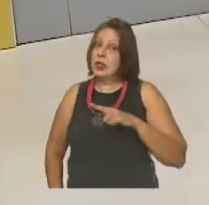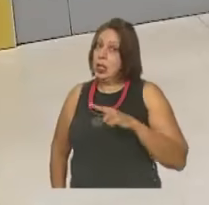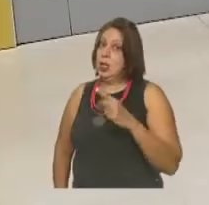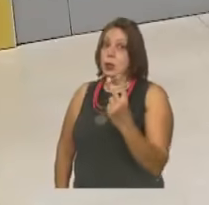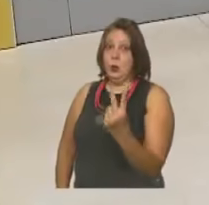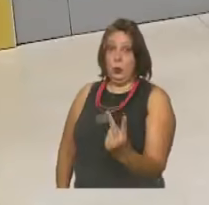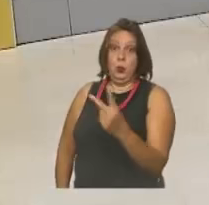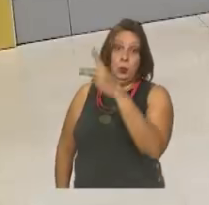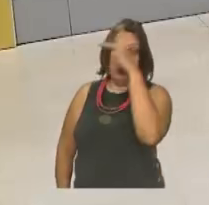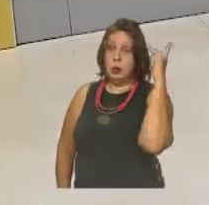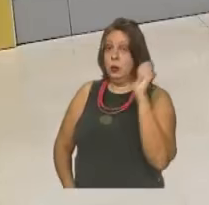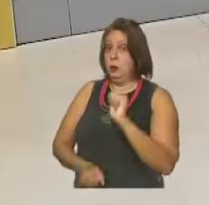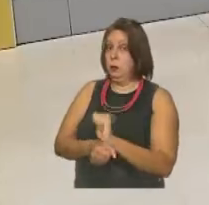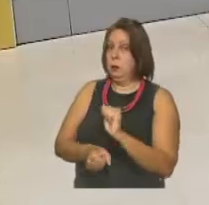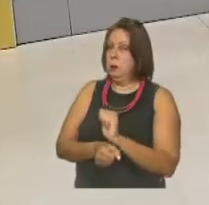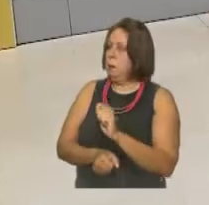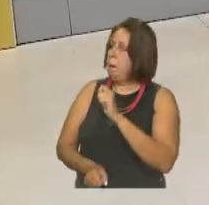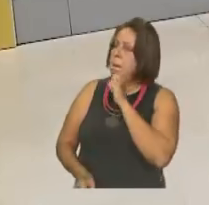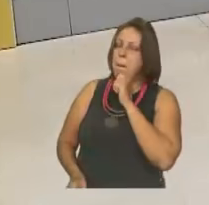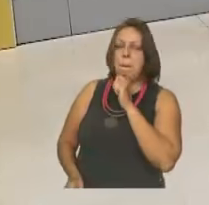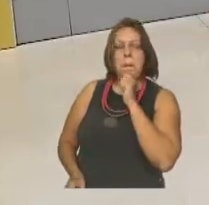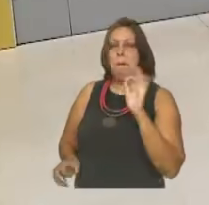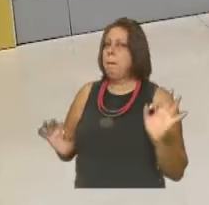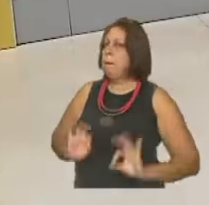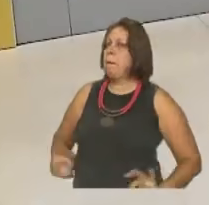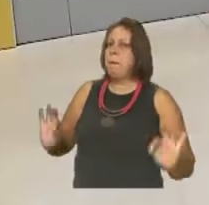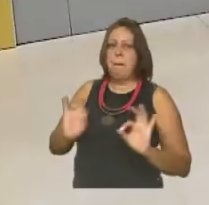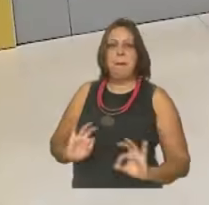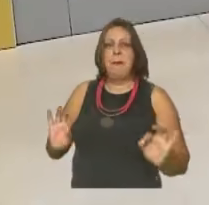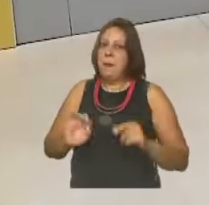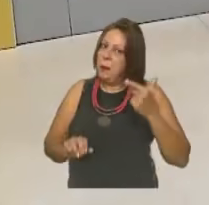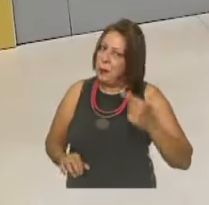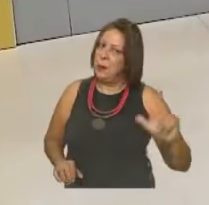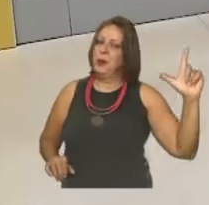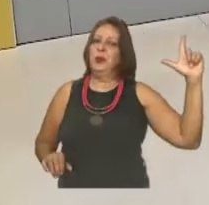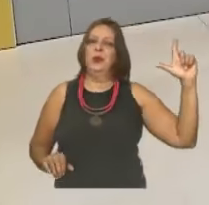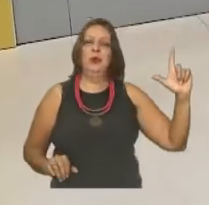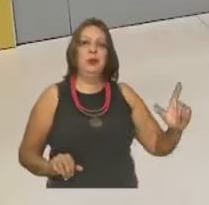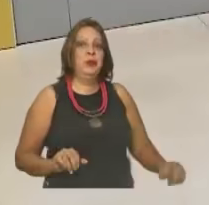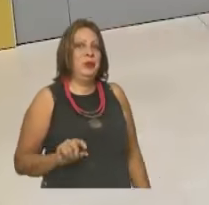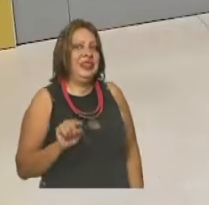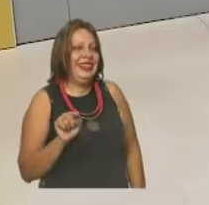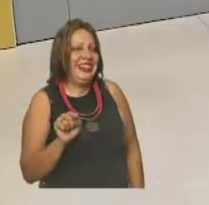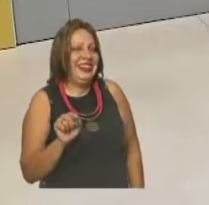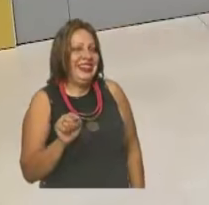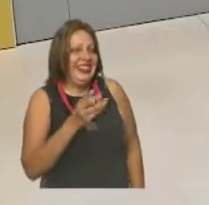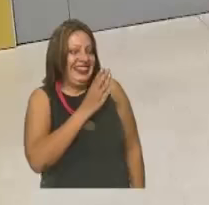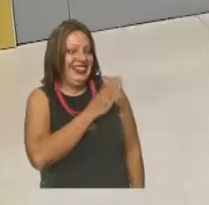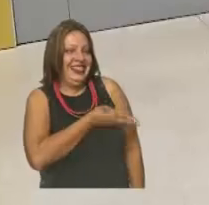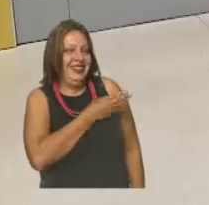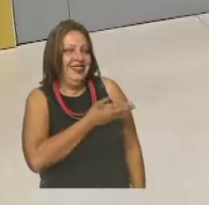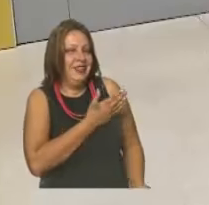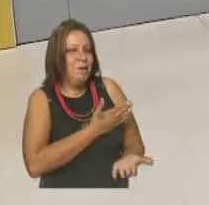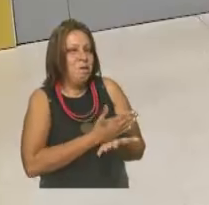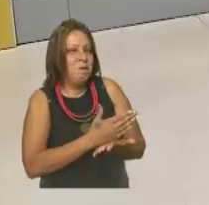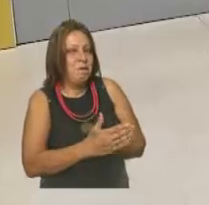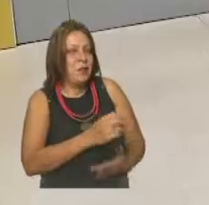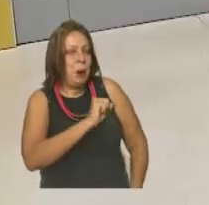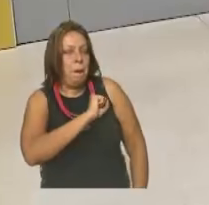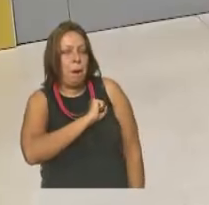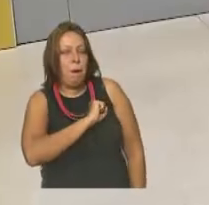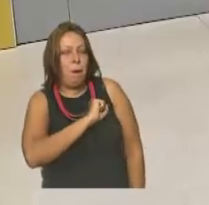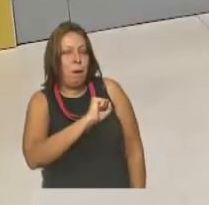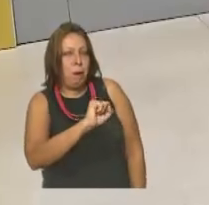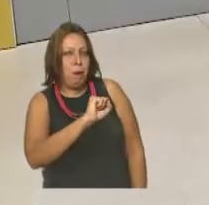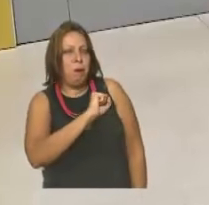dois títulos na disputa, não está decidido, pode seguir, chama mais uma bolinha. E coração começa a bater